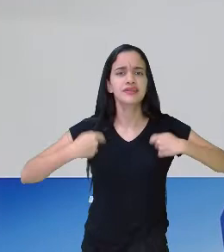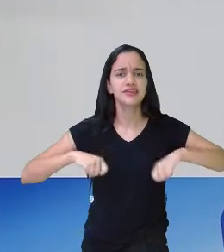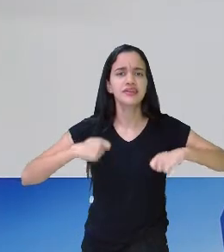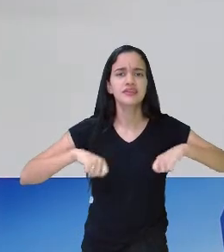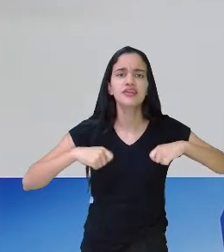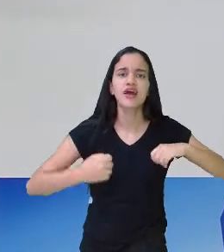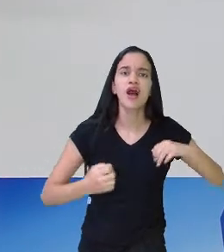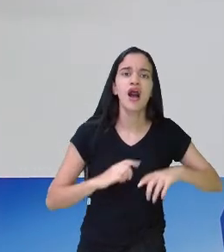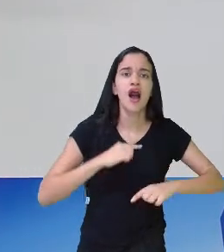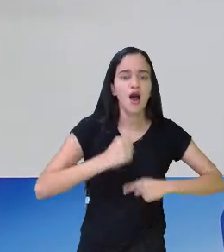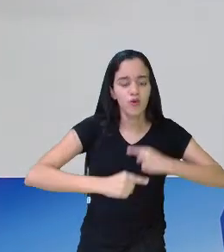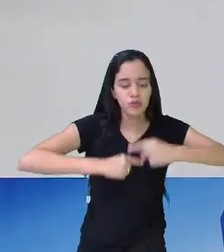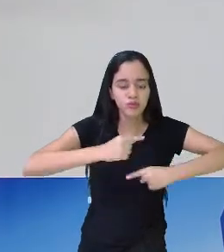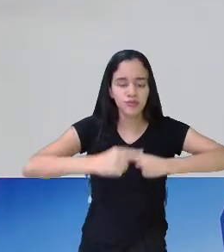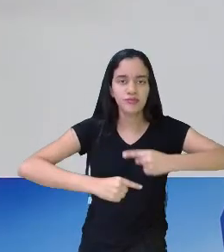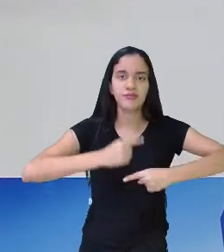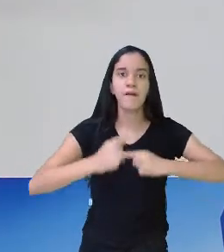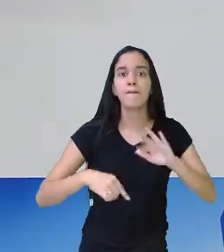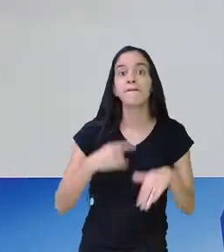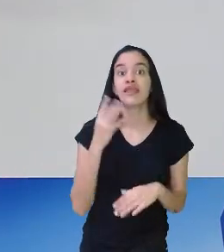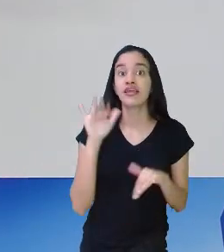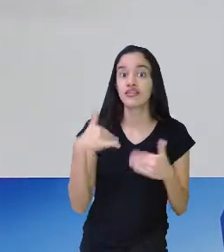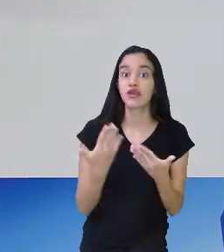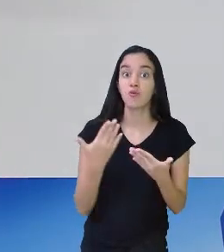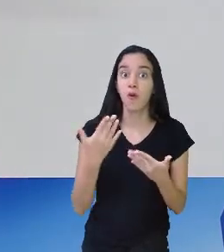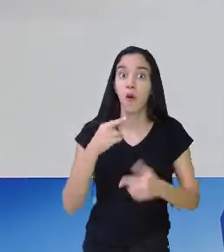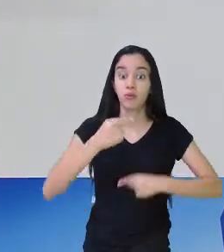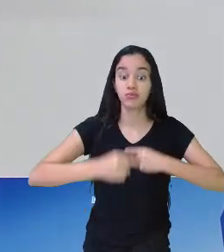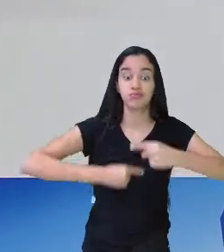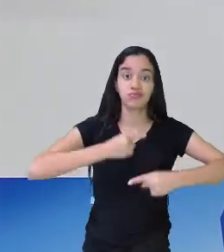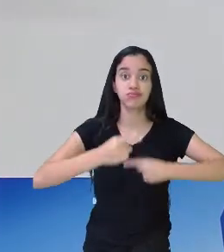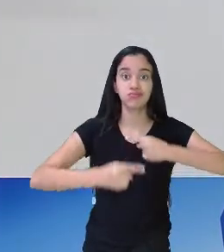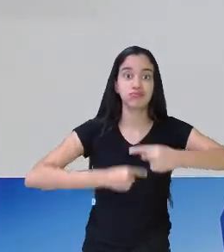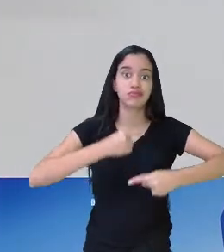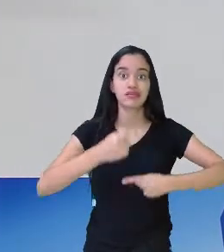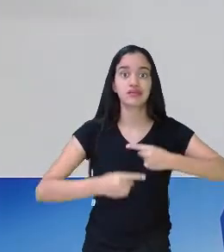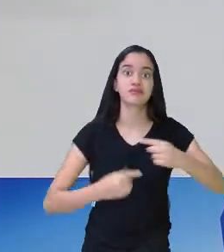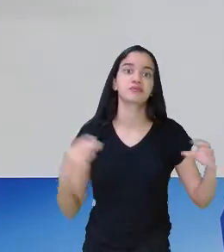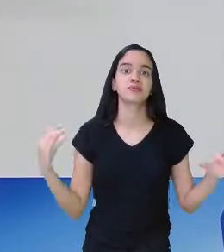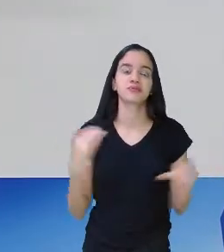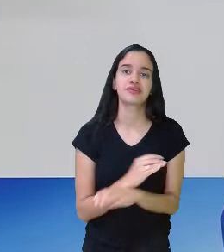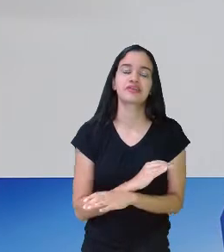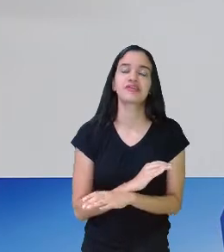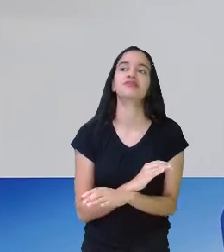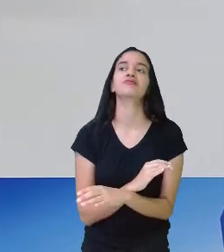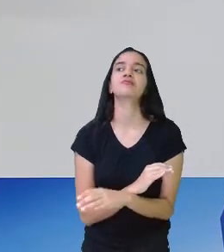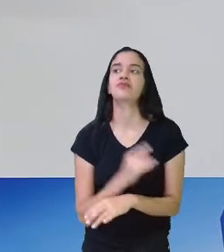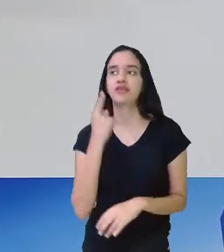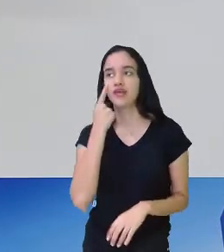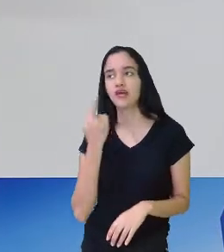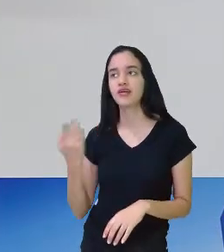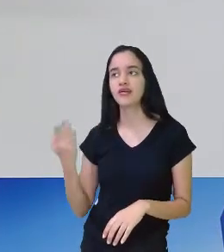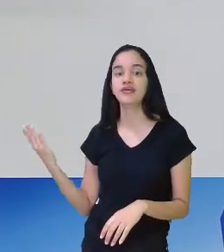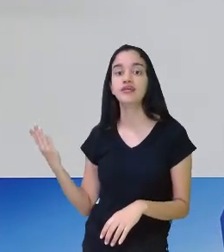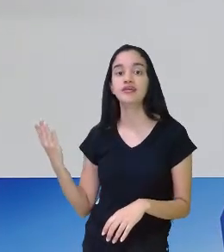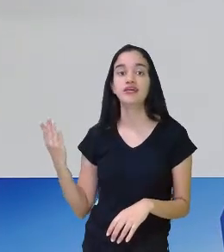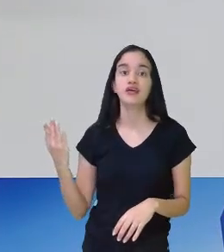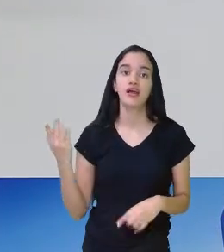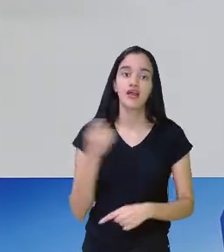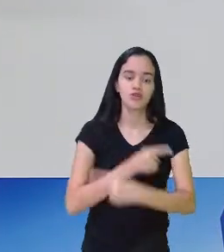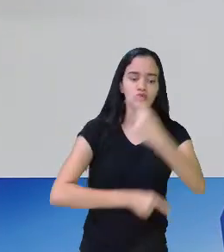produzir e fazer o processo da fotossíntese. Então, o ciclo aí, está completo. Eita, estou passando direto. O ciclo aqui,